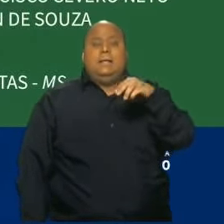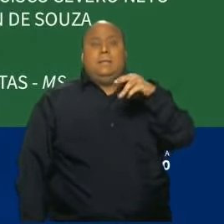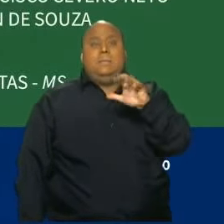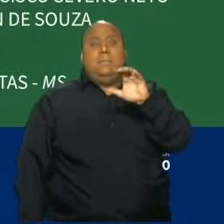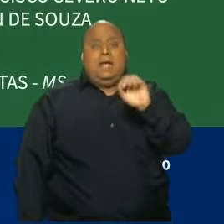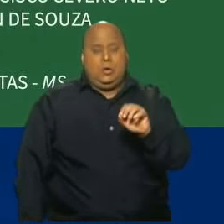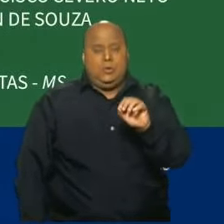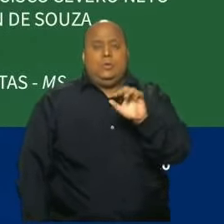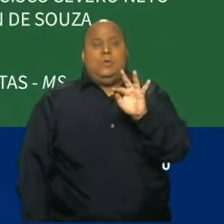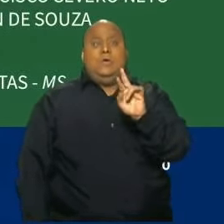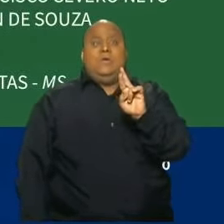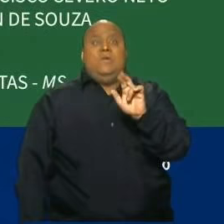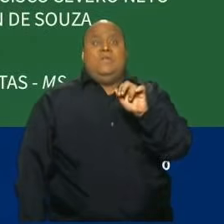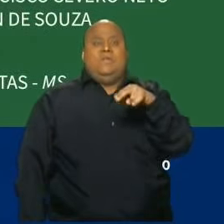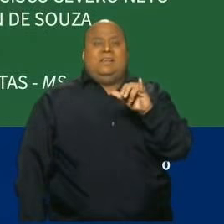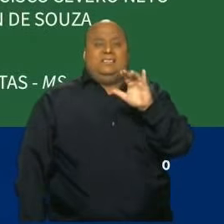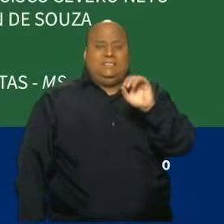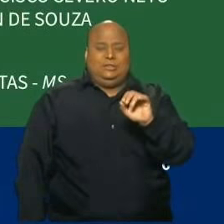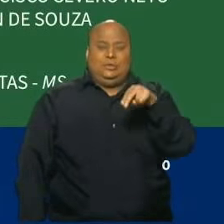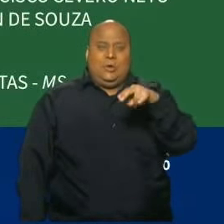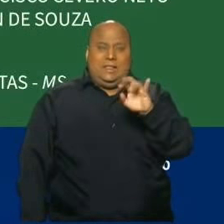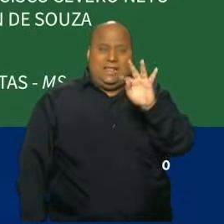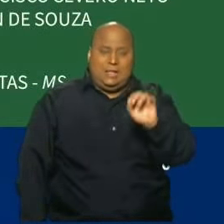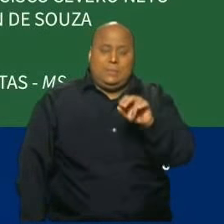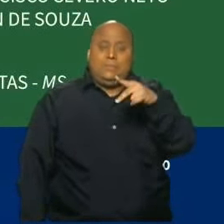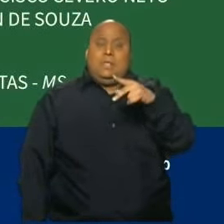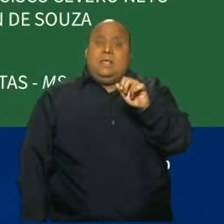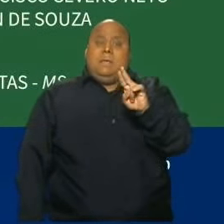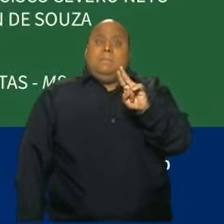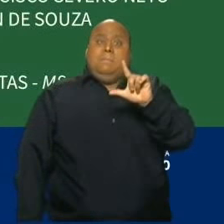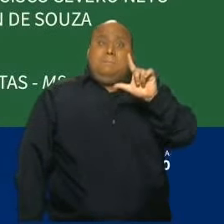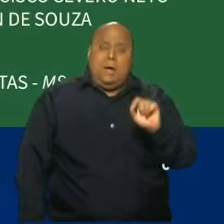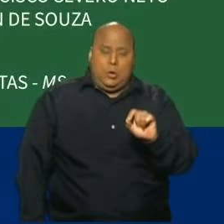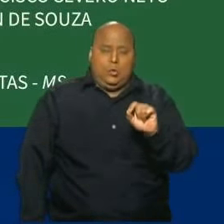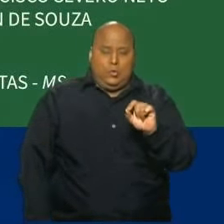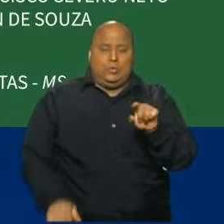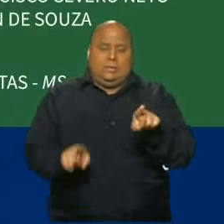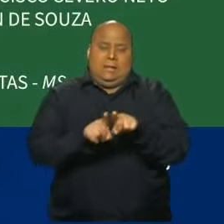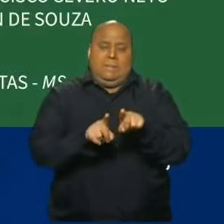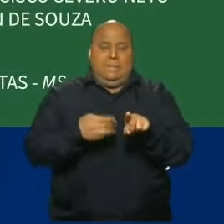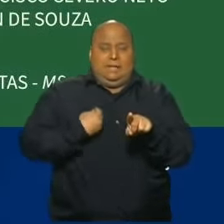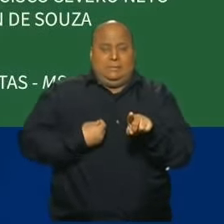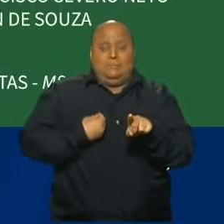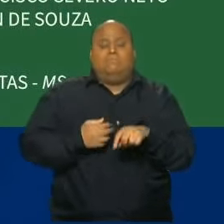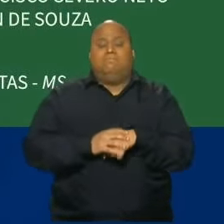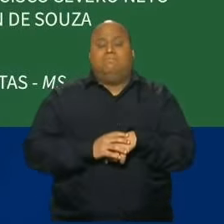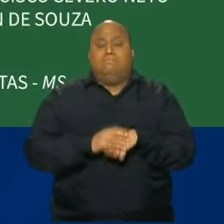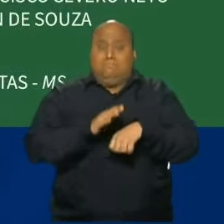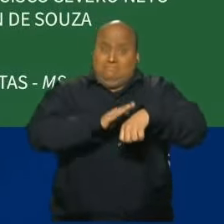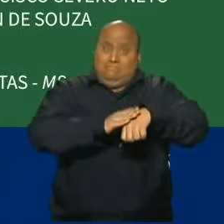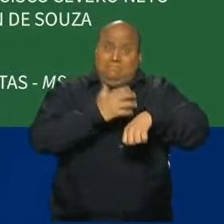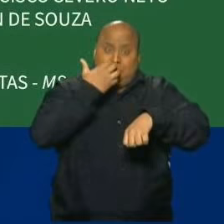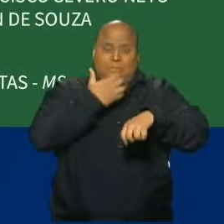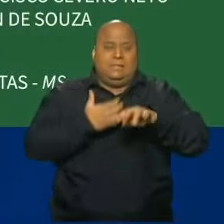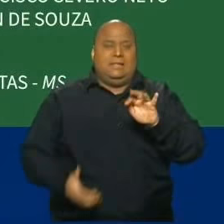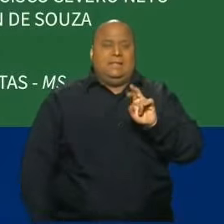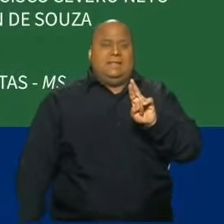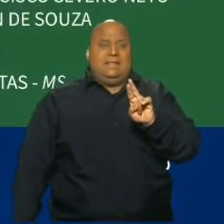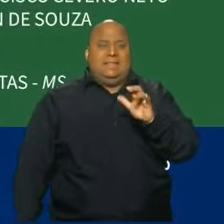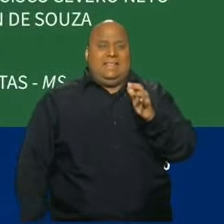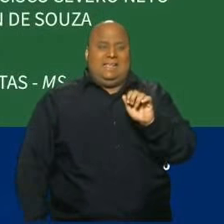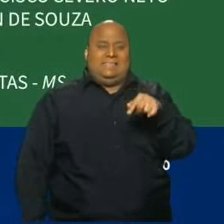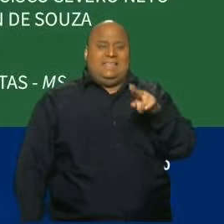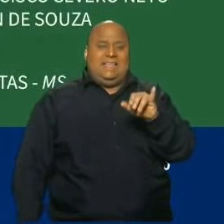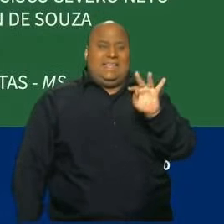Carstens, Francisco Severo Neto e Paulo Robson de Souza. Interpretação: Terça das